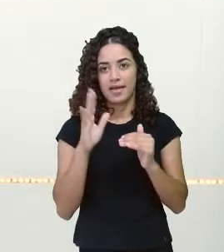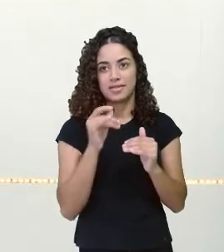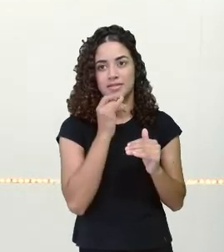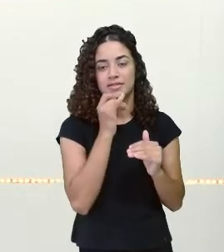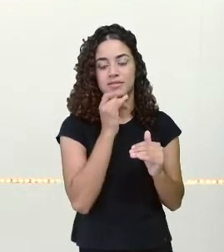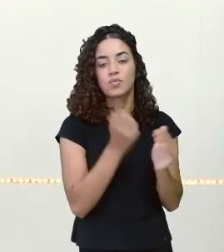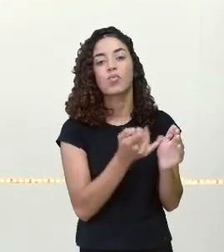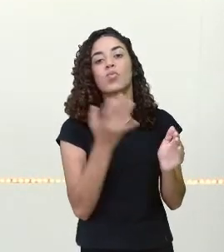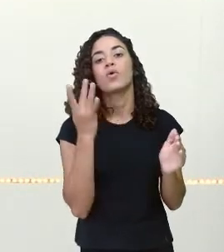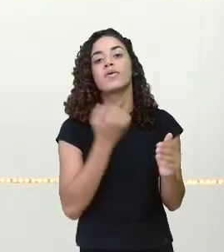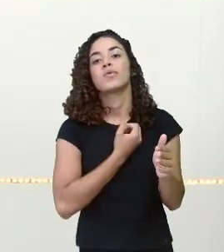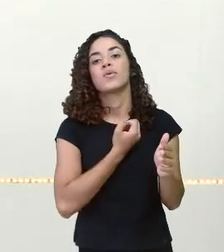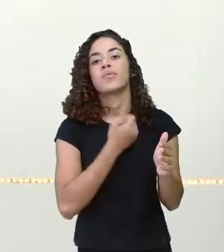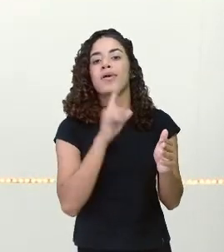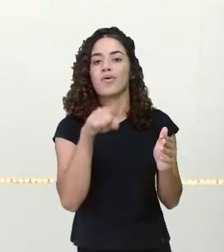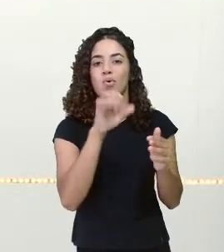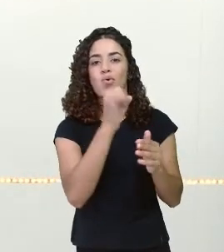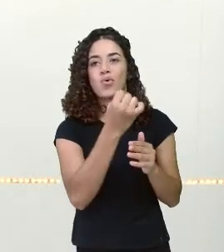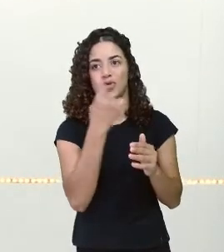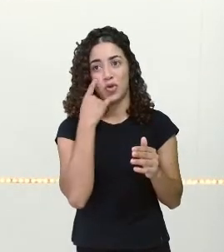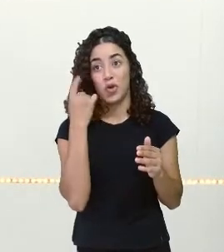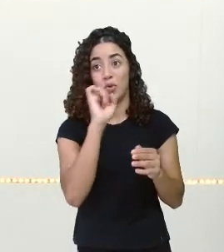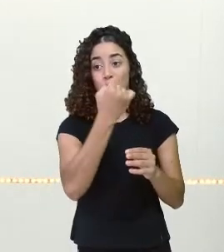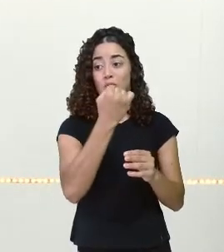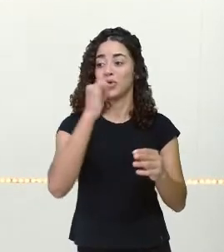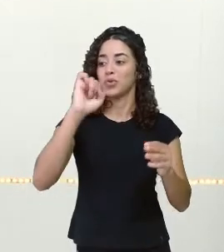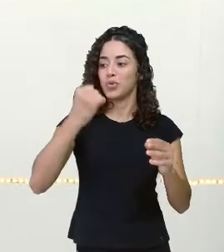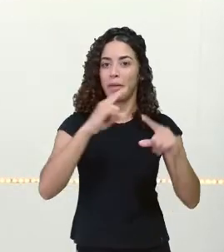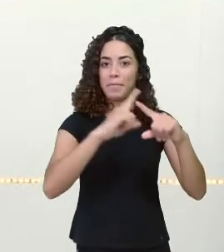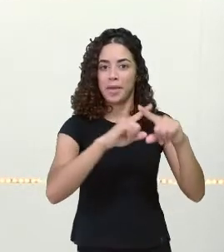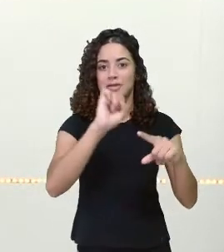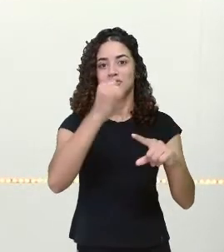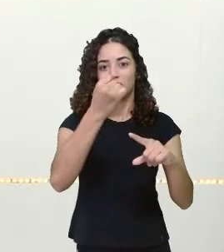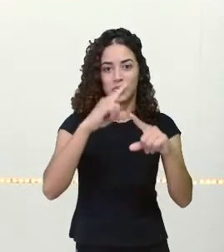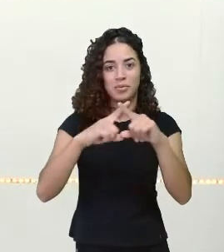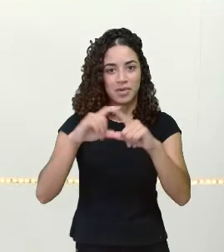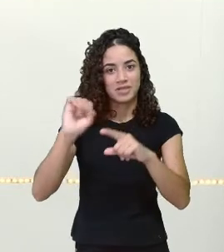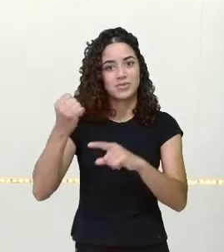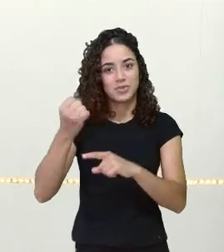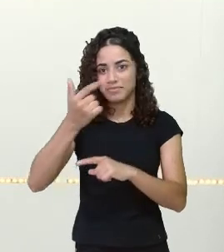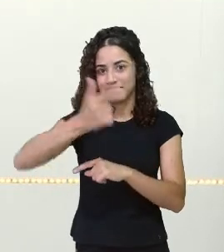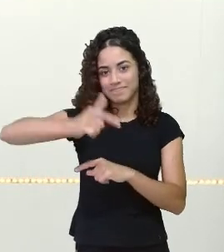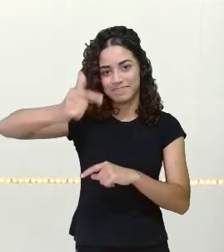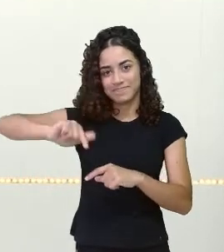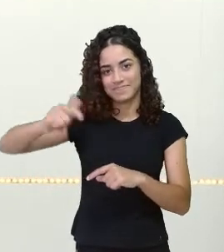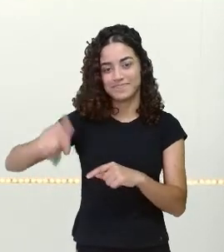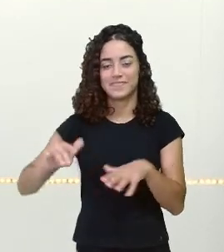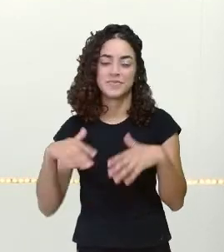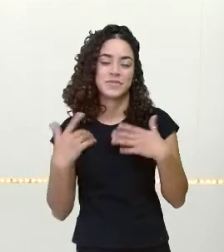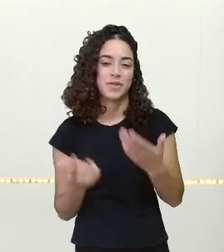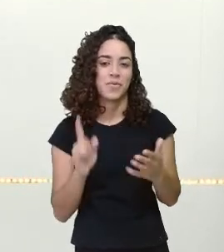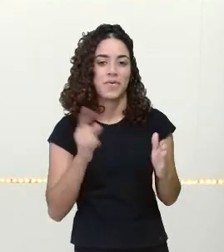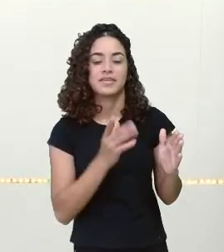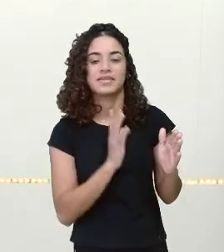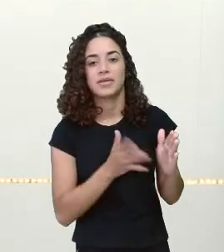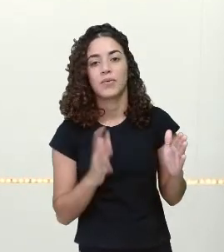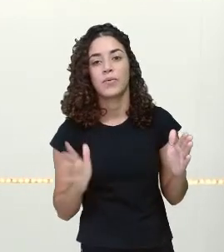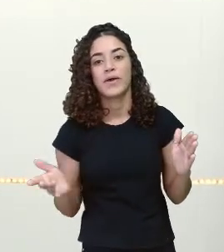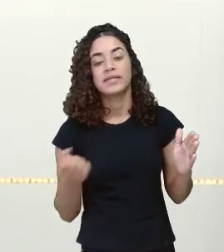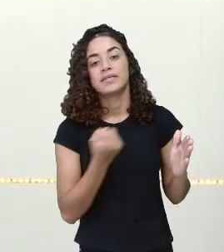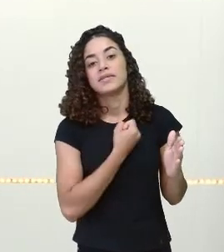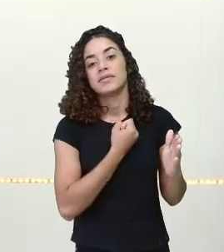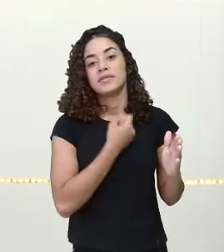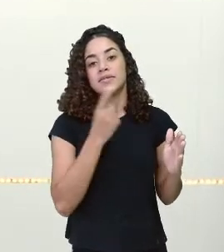em quanto? Em 8, ó. É sempre mais 8, né? Então, a gente chama essa sequência numérica aqui